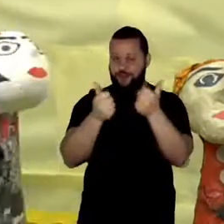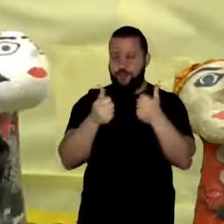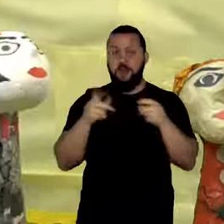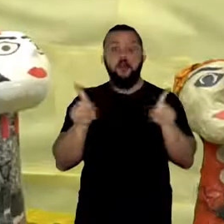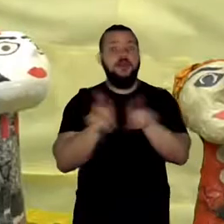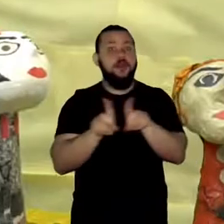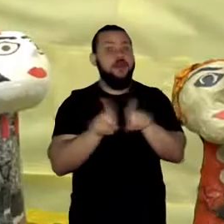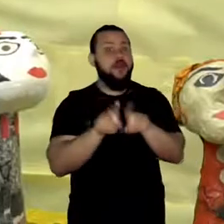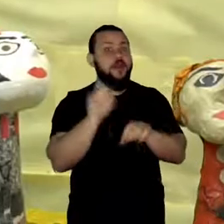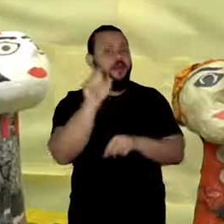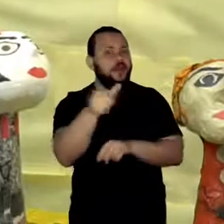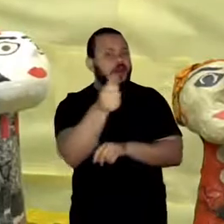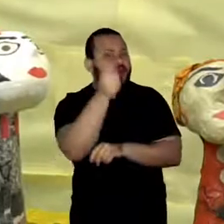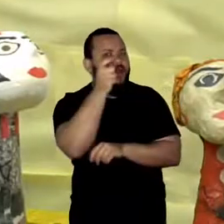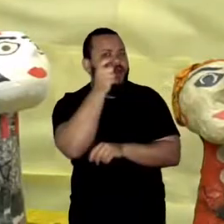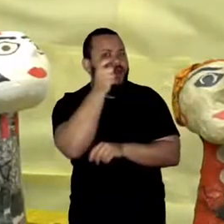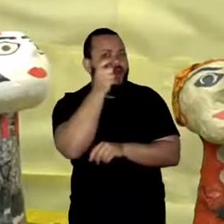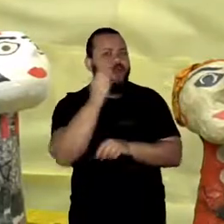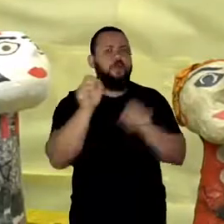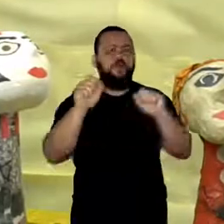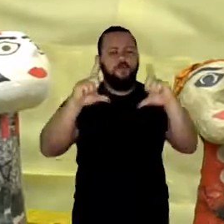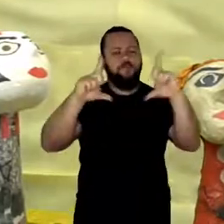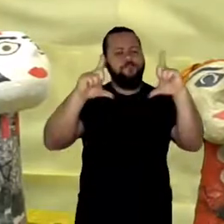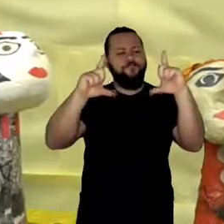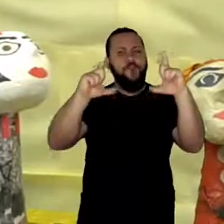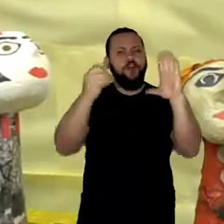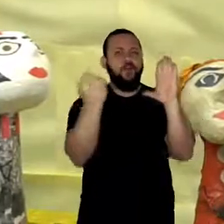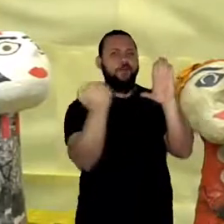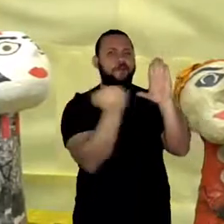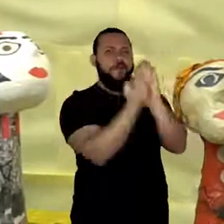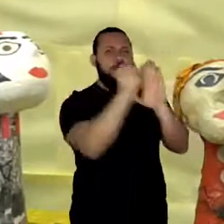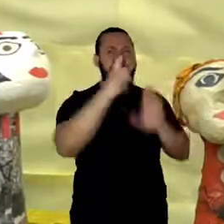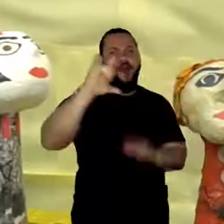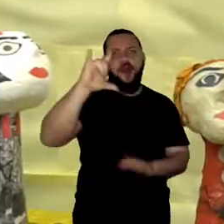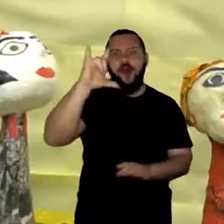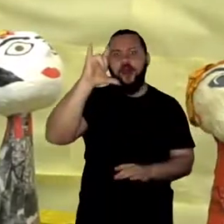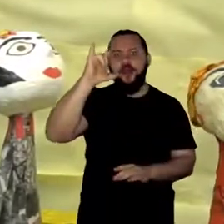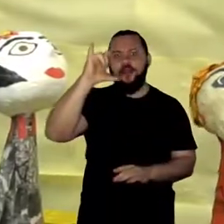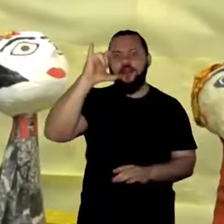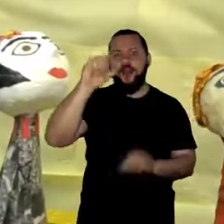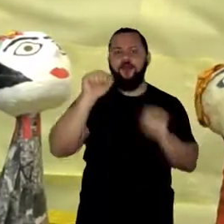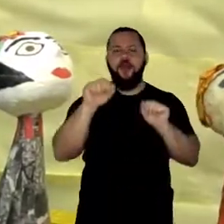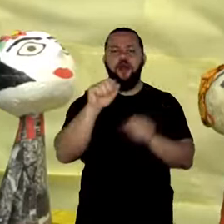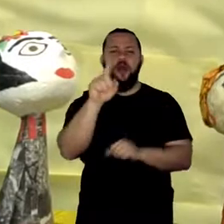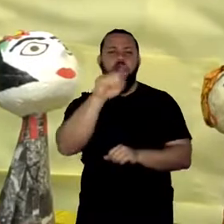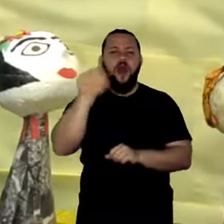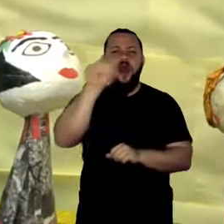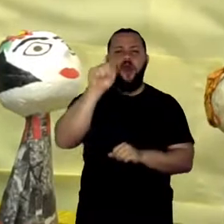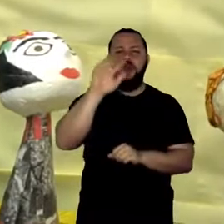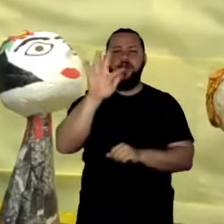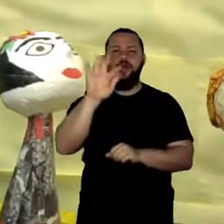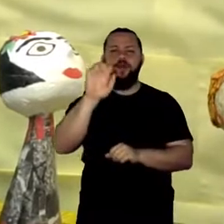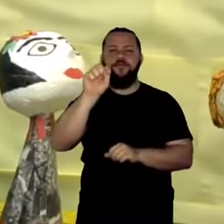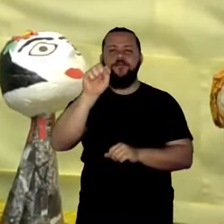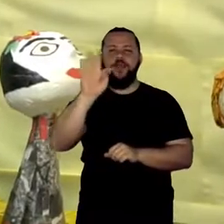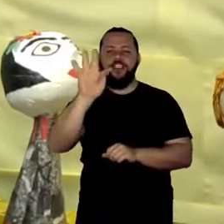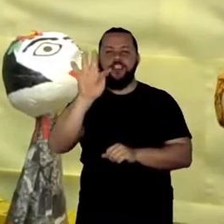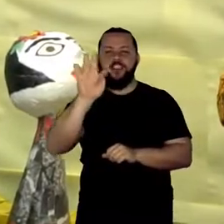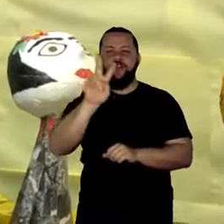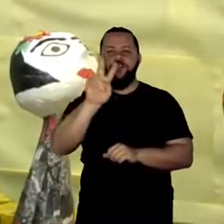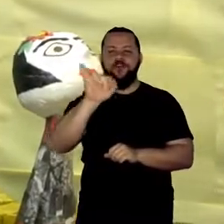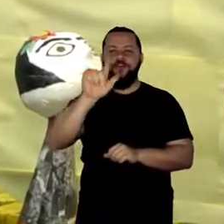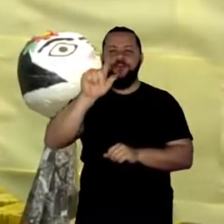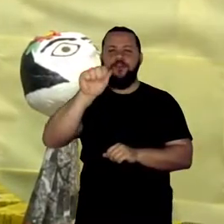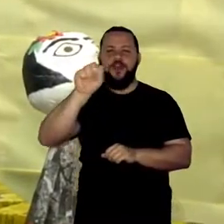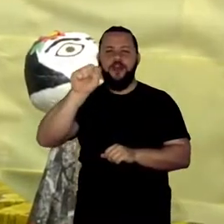estiver assistindo, quiser tirar uma foto e marcar a gente no Instagram, marca lá, @festvilas, que a gente pode conhecer